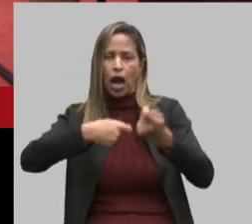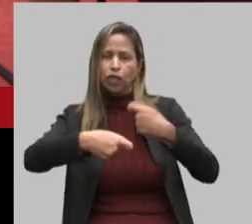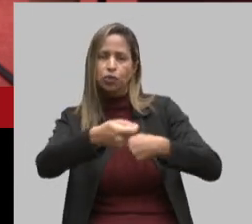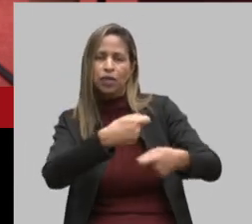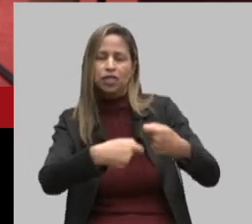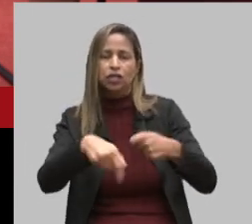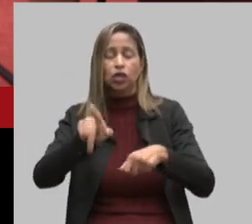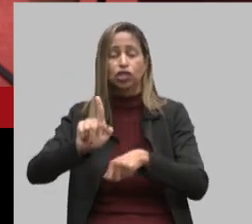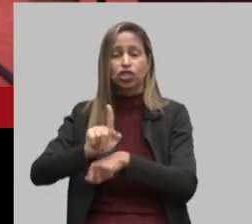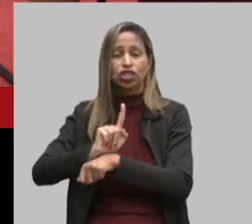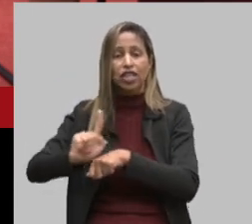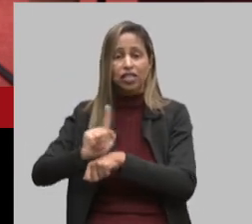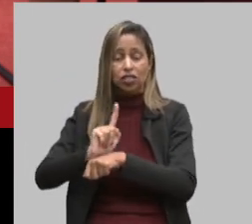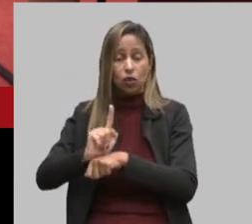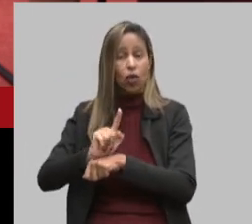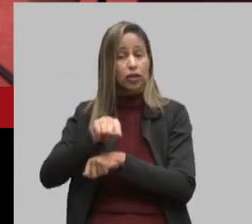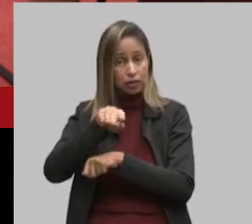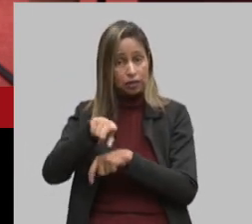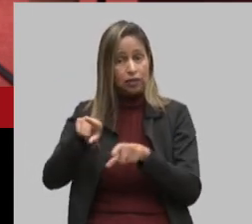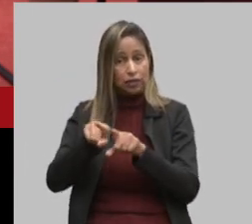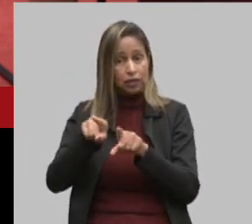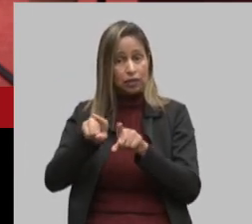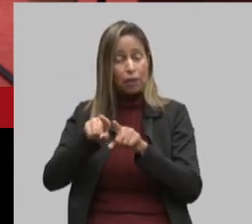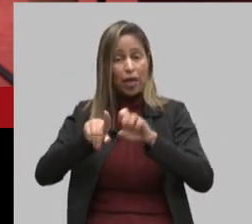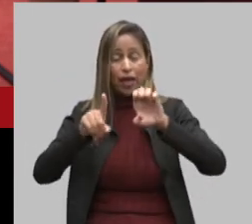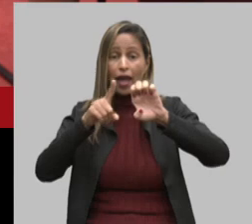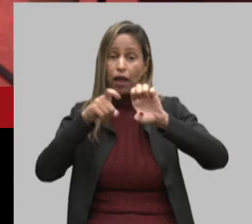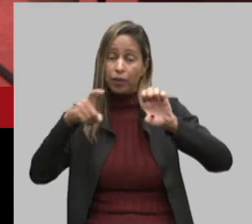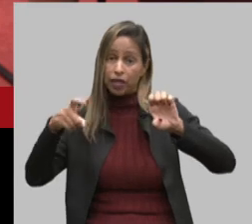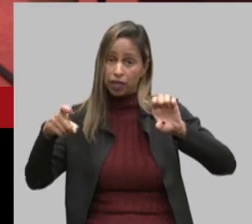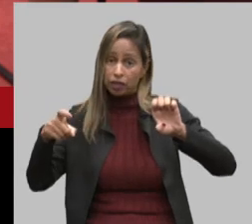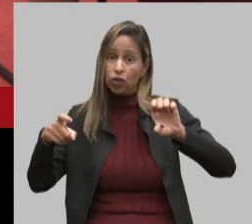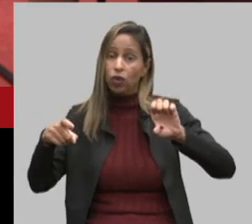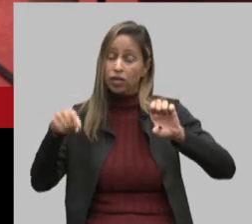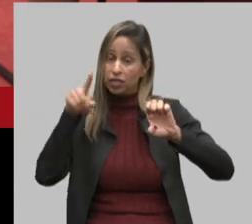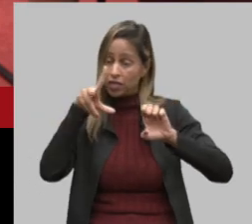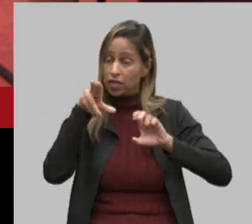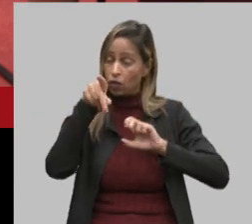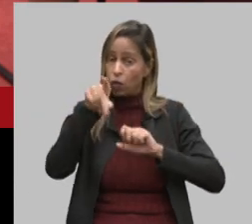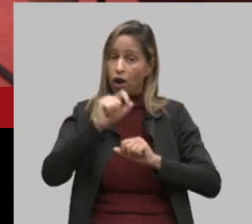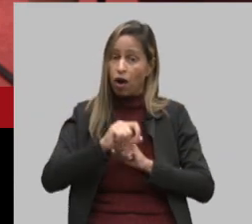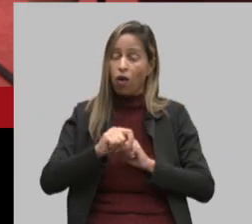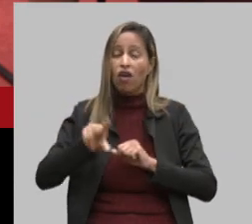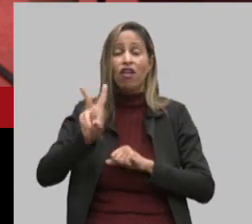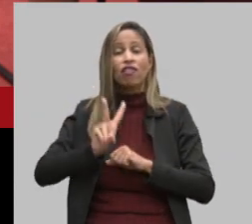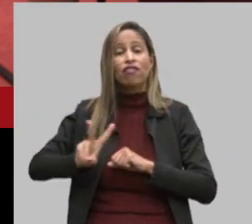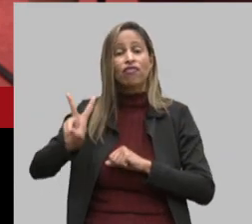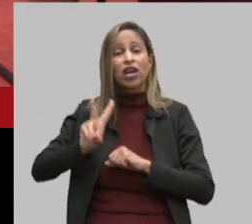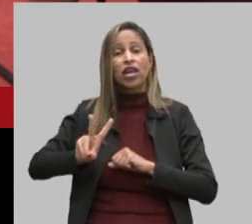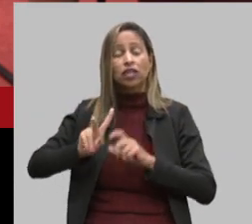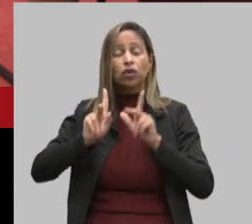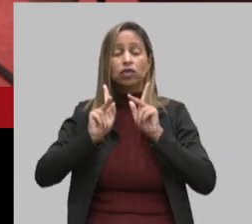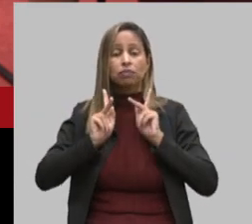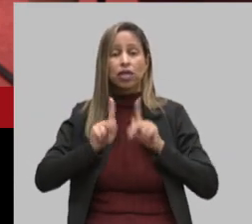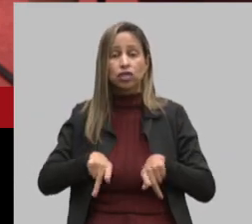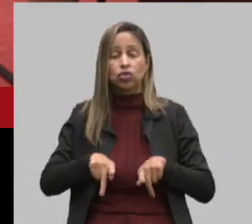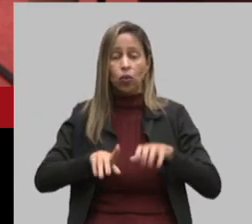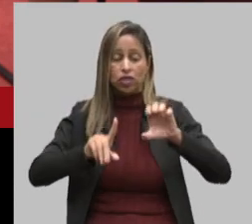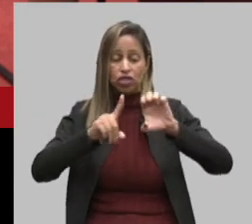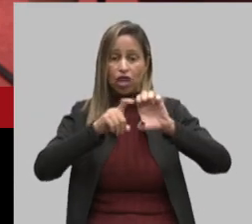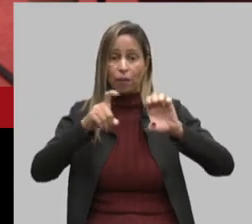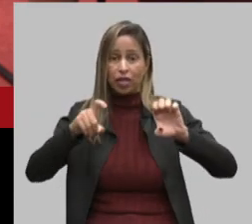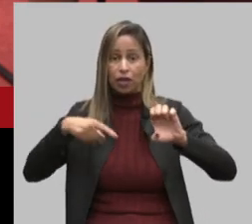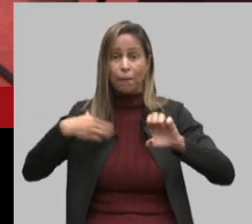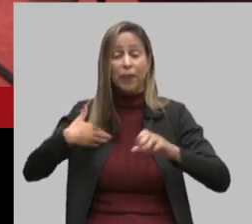gestores e até mesmo empreendedores como é o caso de vereadores e pessoas de empreendimento da minha